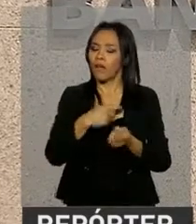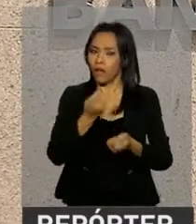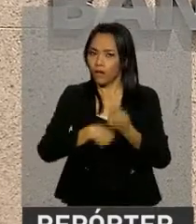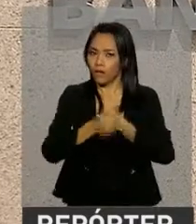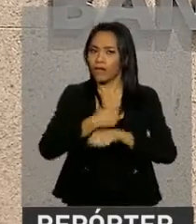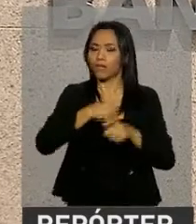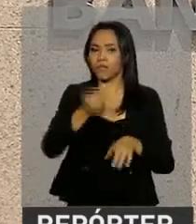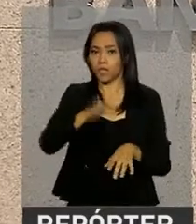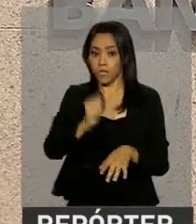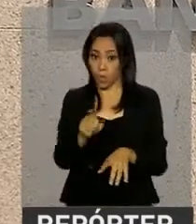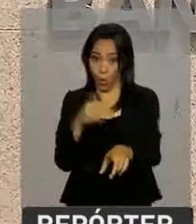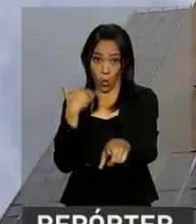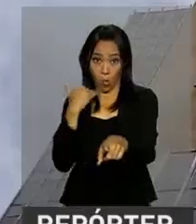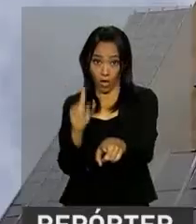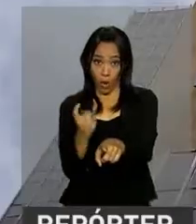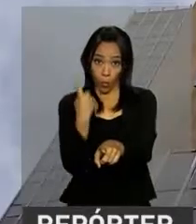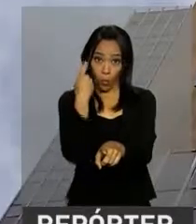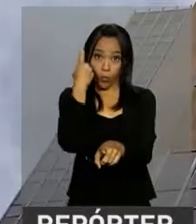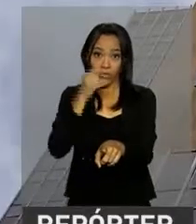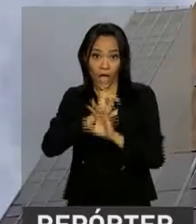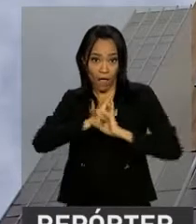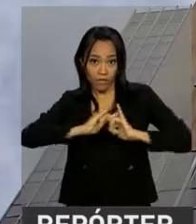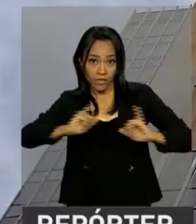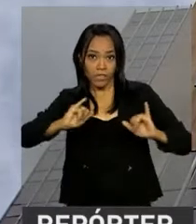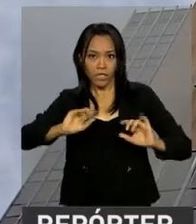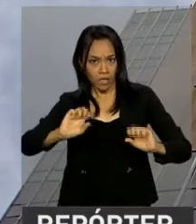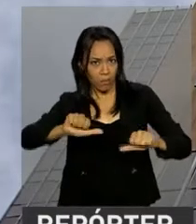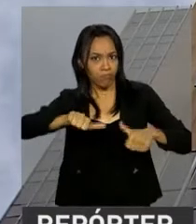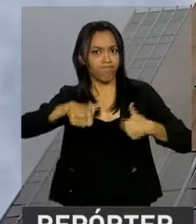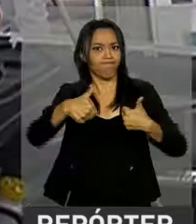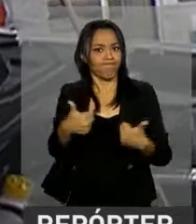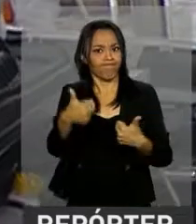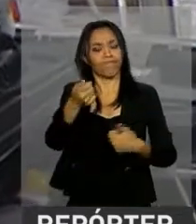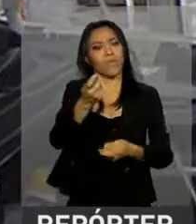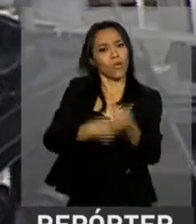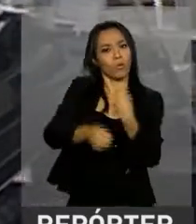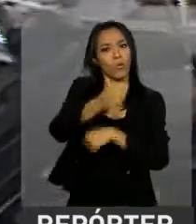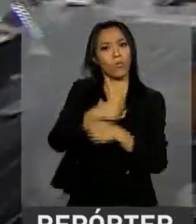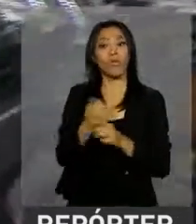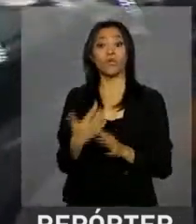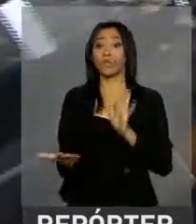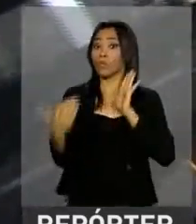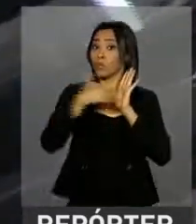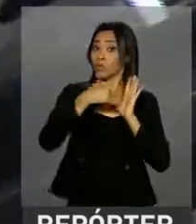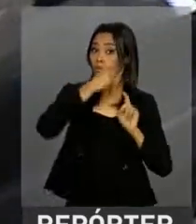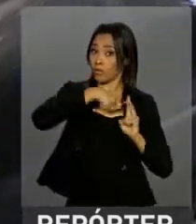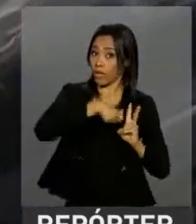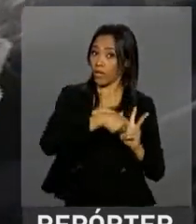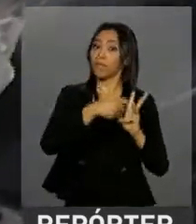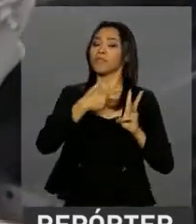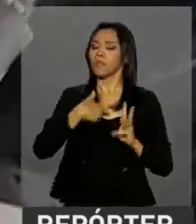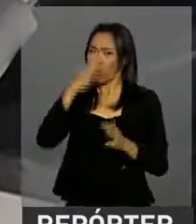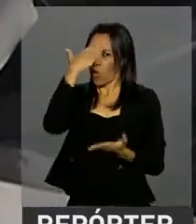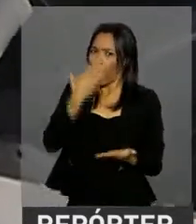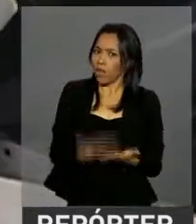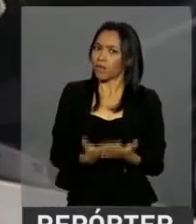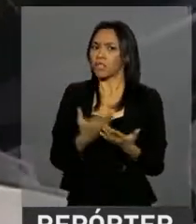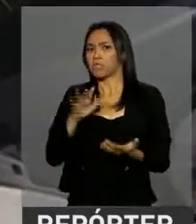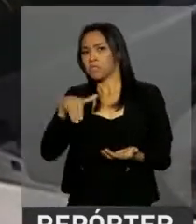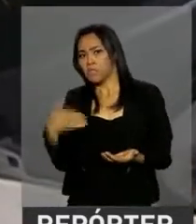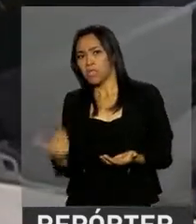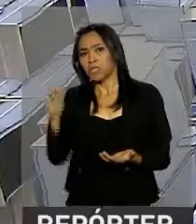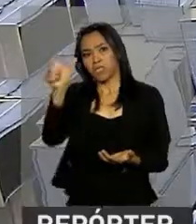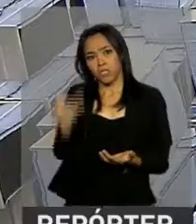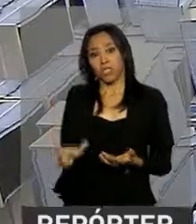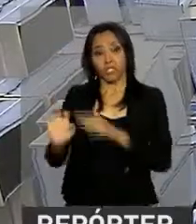é o único que mostra a recuperação da economia. Nos últimos meses, os índices de confiança estão aumentando, seja de consumidores